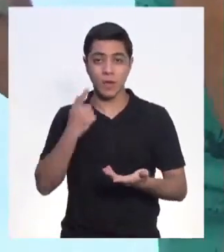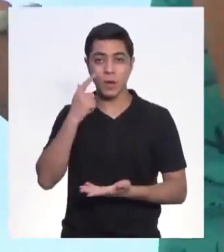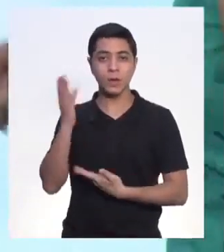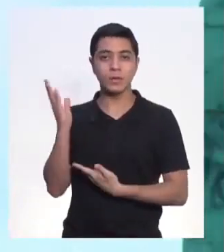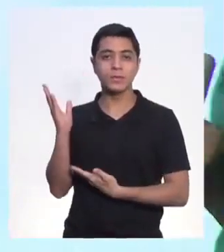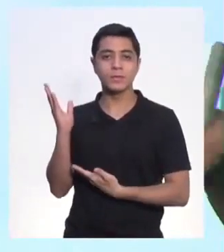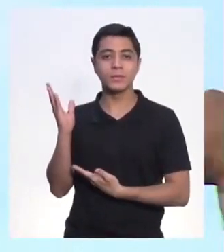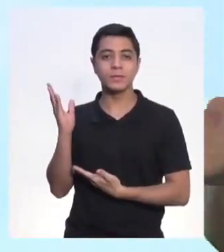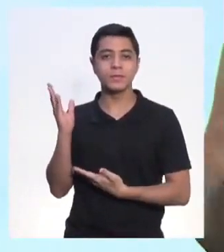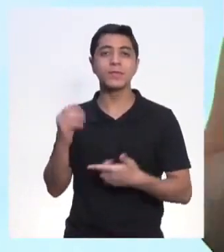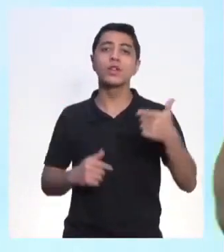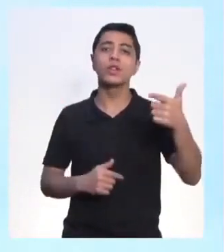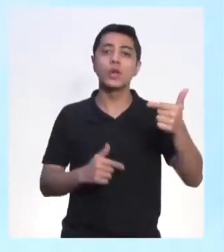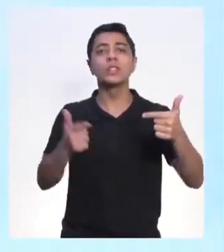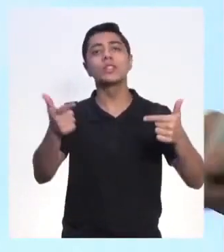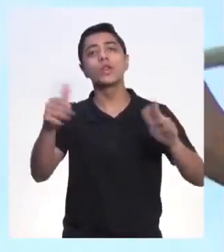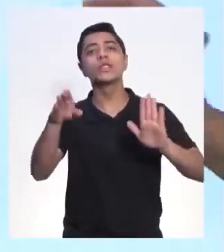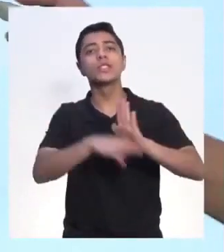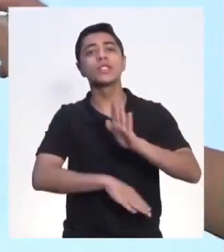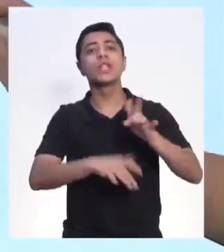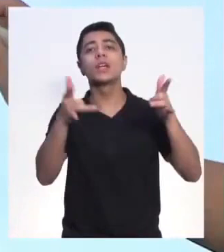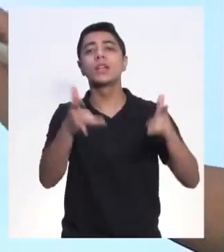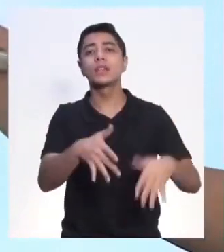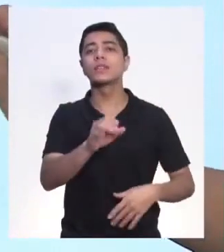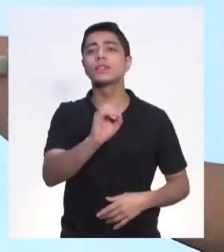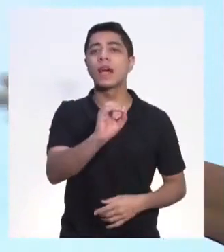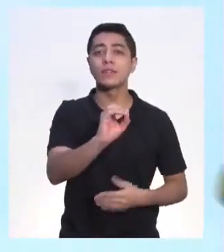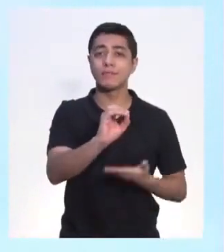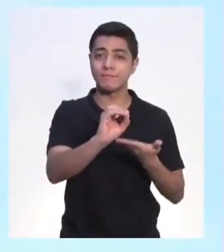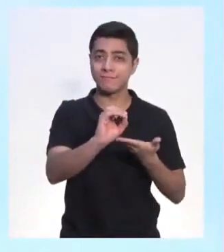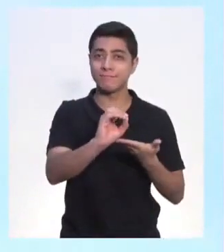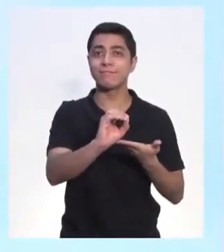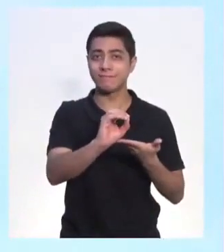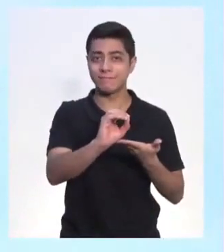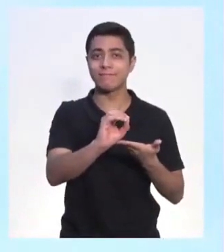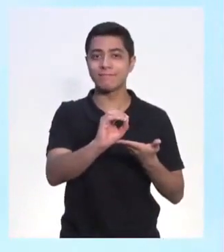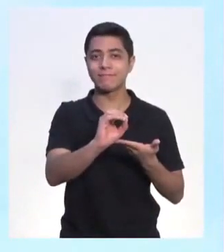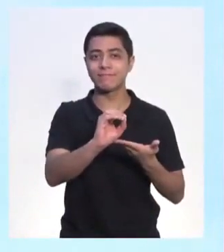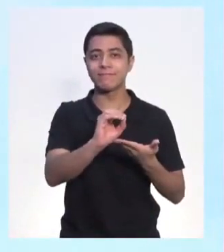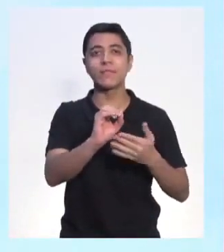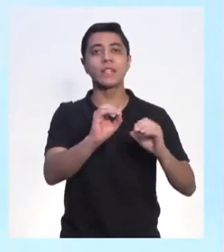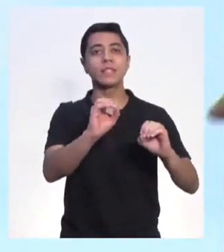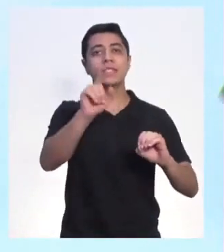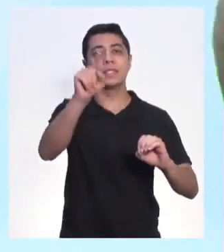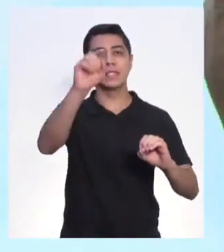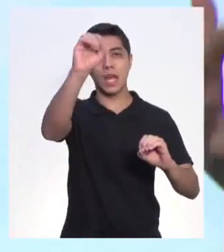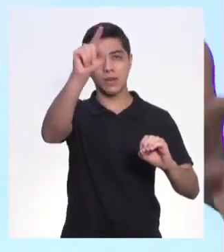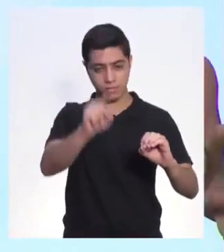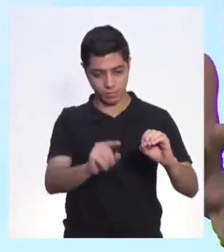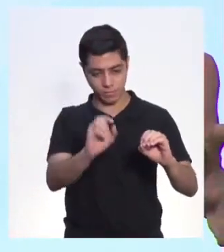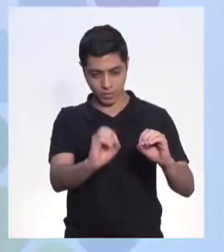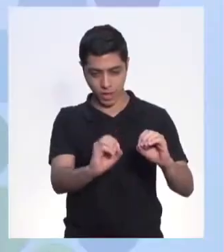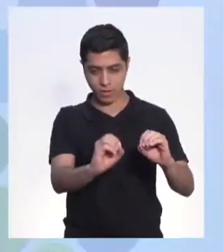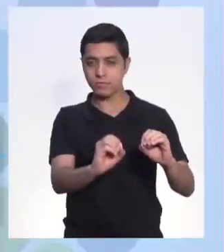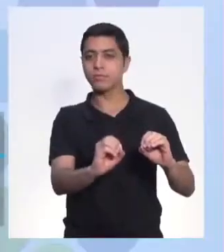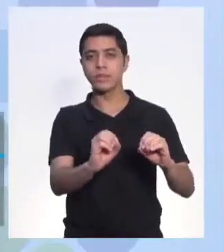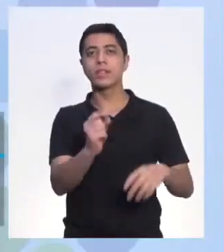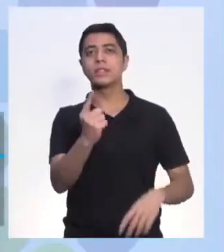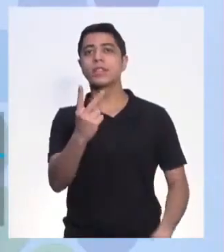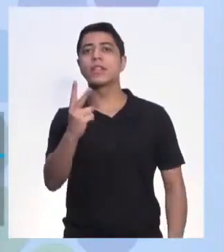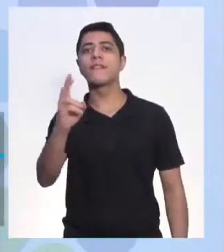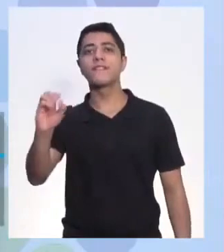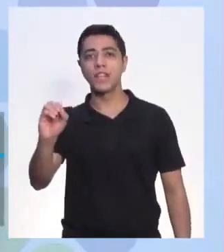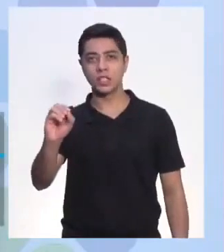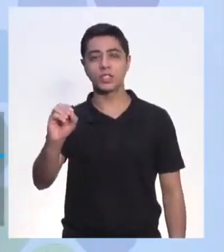adianta querer dividir, vai dar 120. Então, ela teria 120 semanas que ela